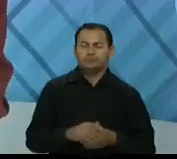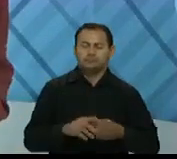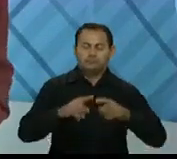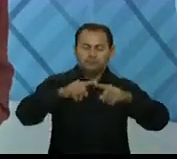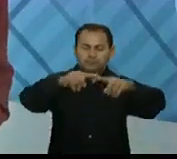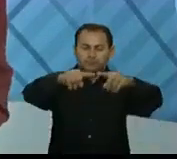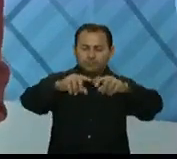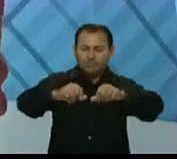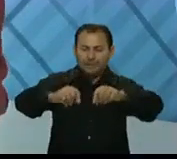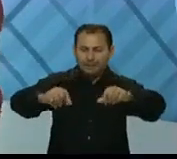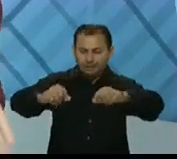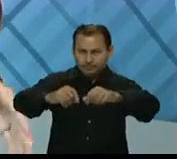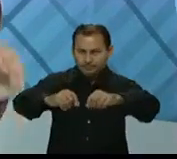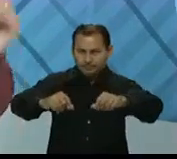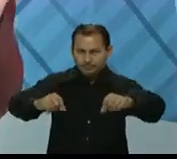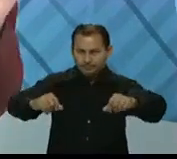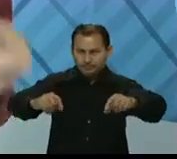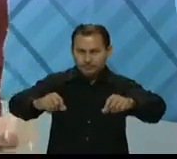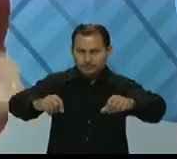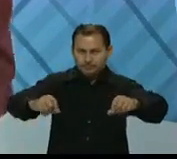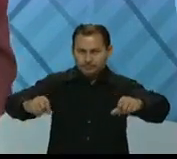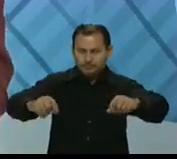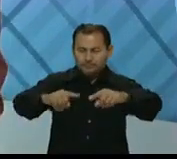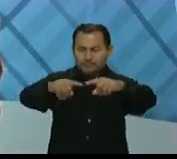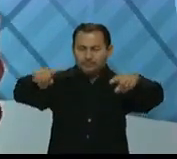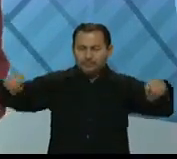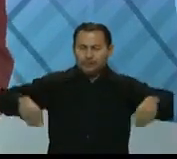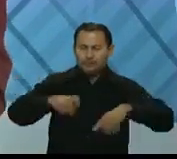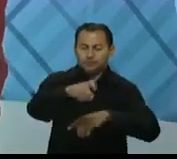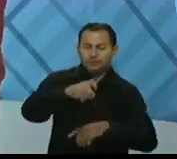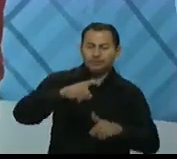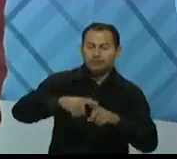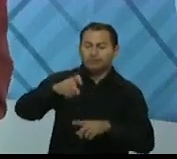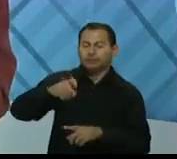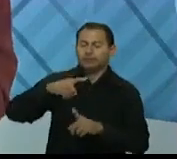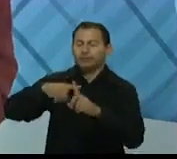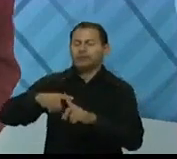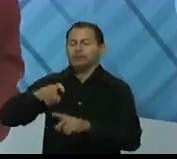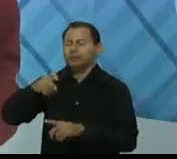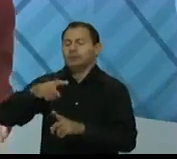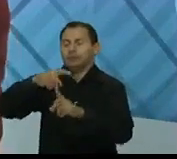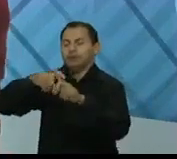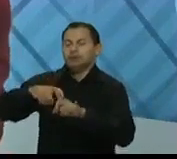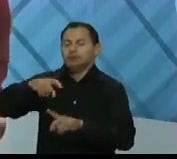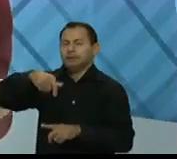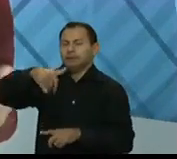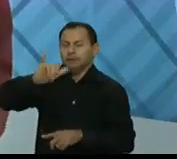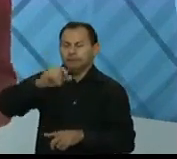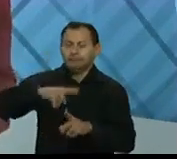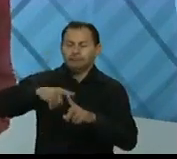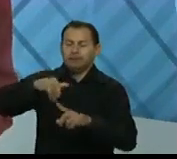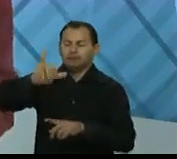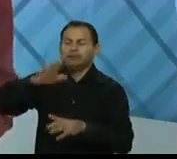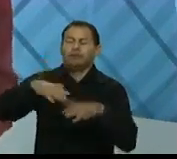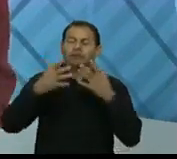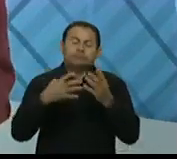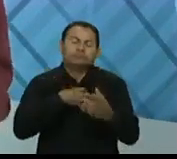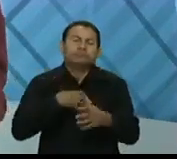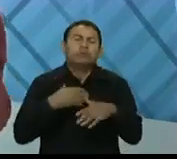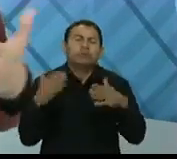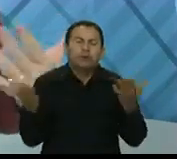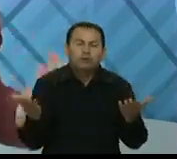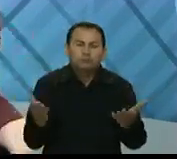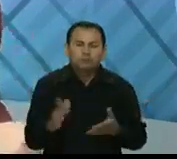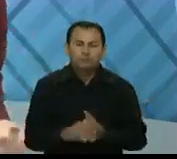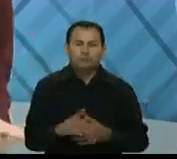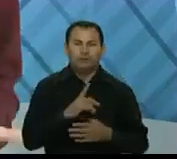terreno retangular, o perímetro seria x mais y mais y. Qual que é a outra condição? É